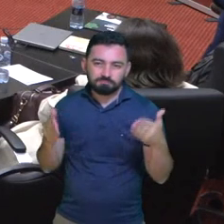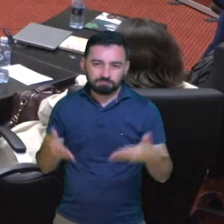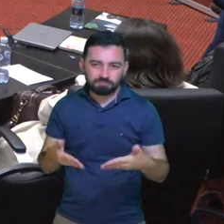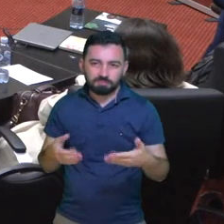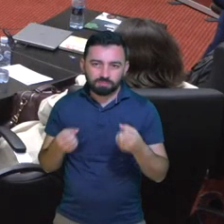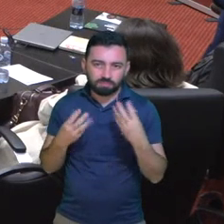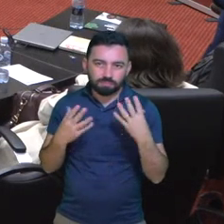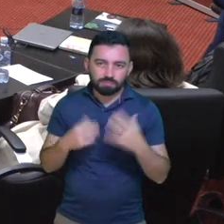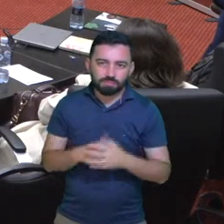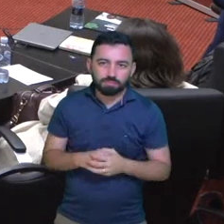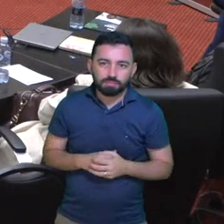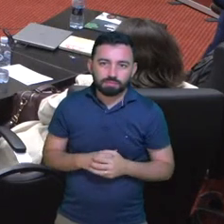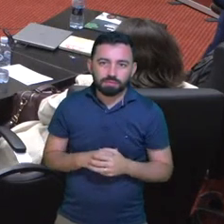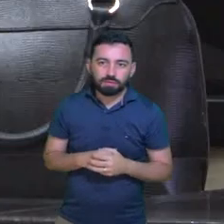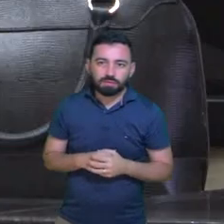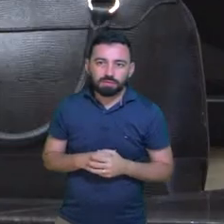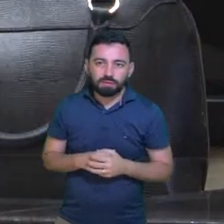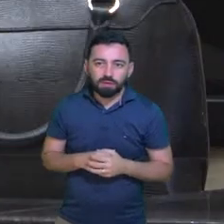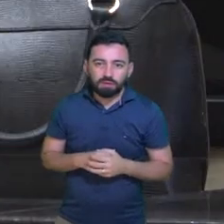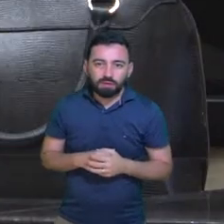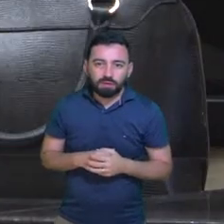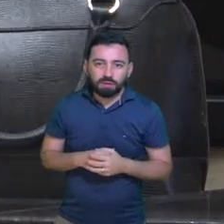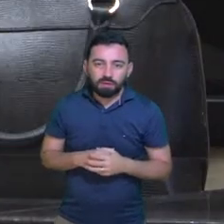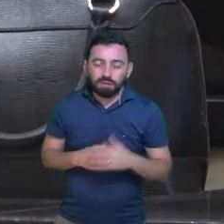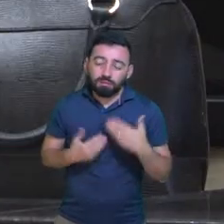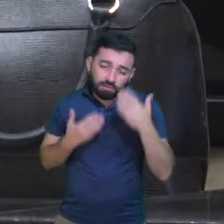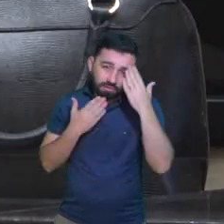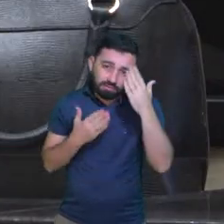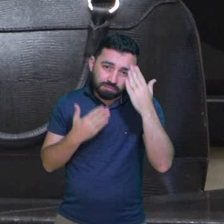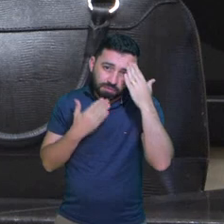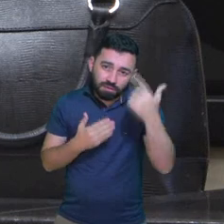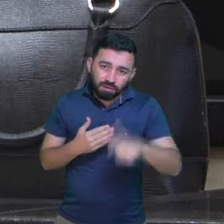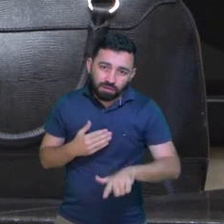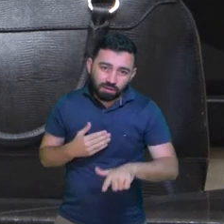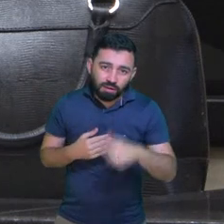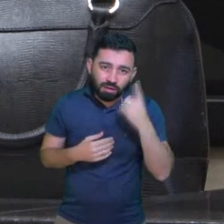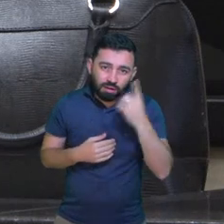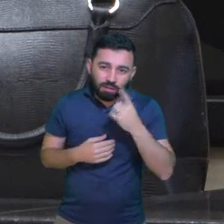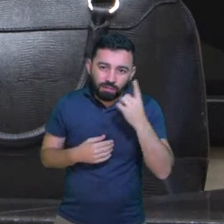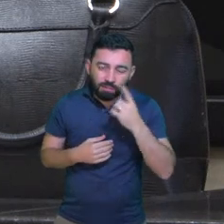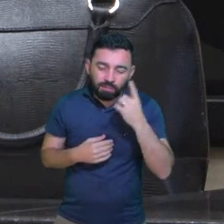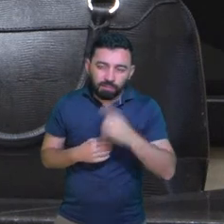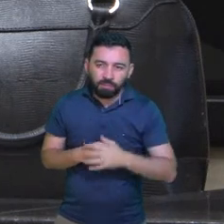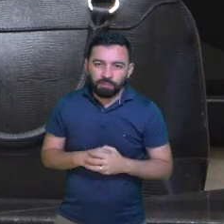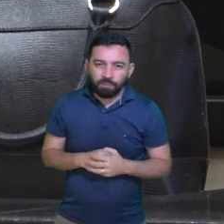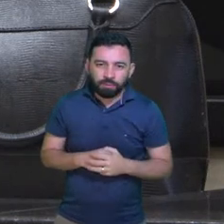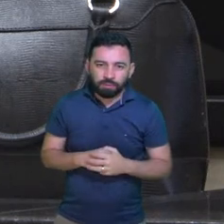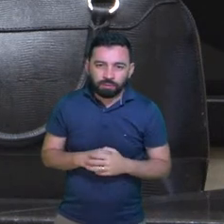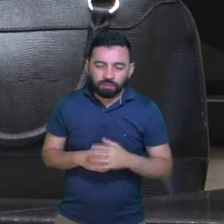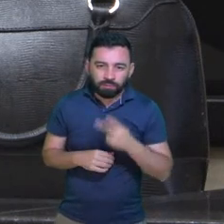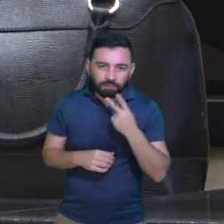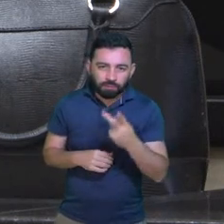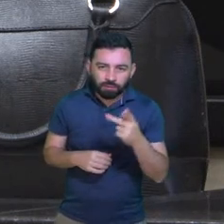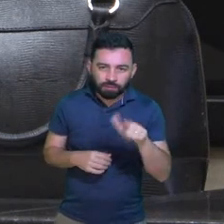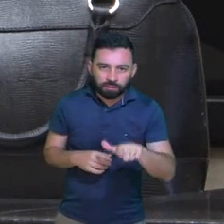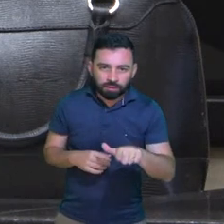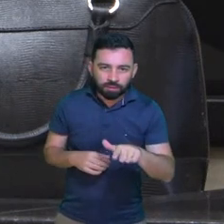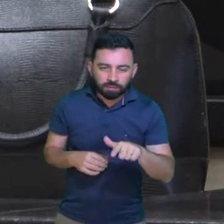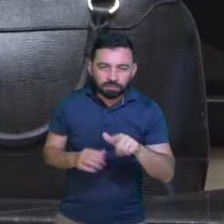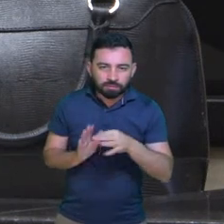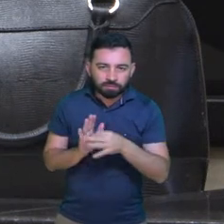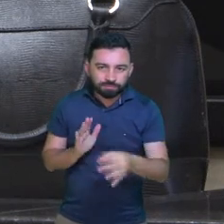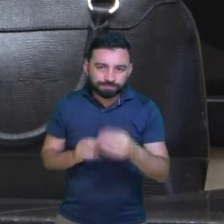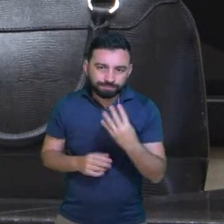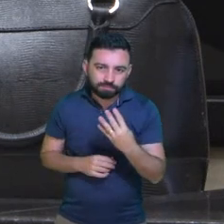querido eh eu só queria agradecer mais uma vez deputada né a dizer a vocês que o parecer 424 tá